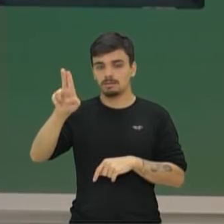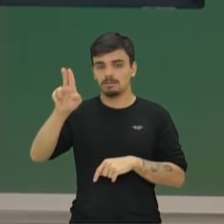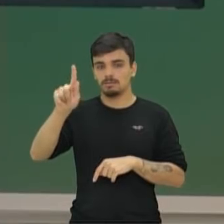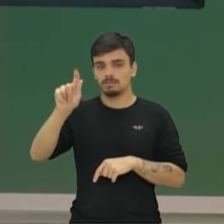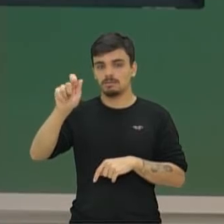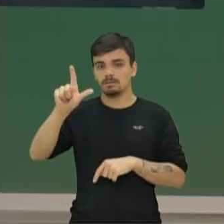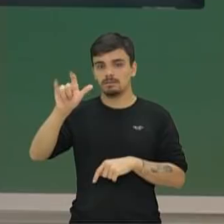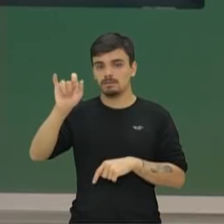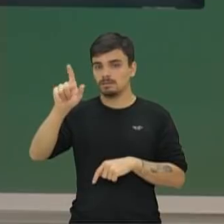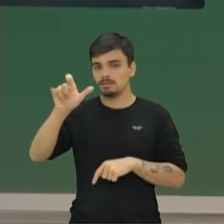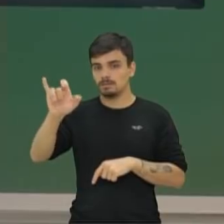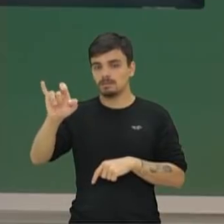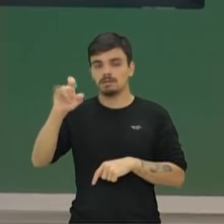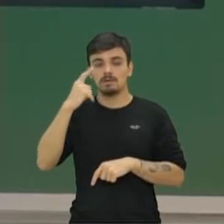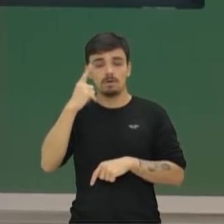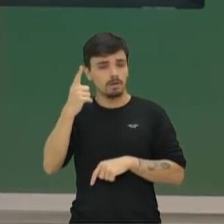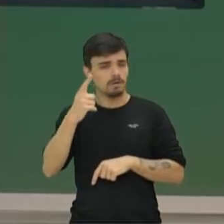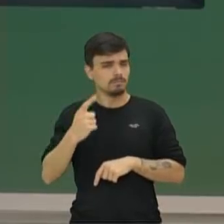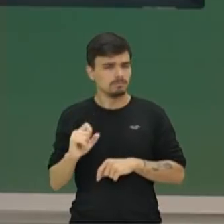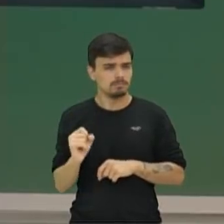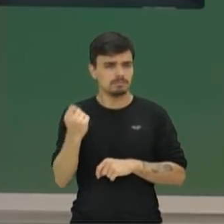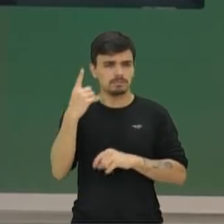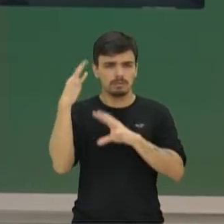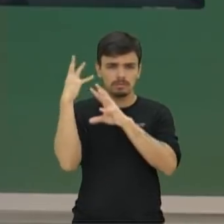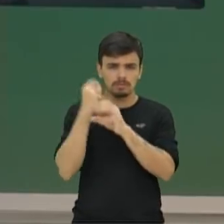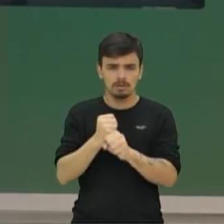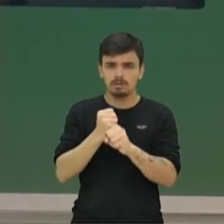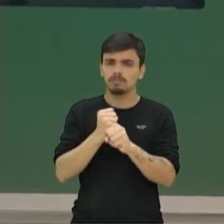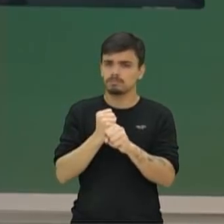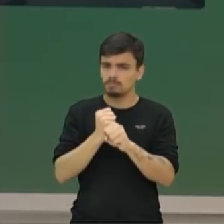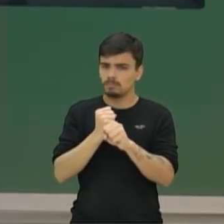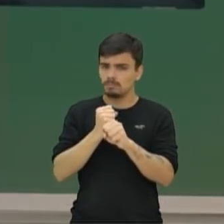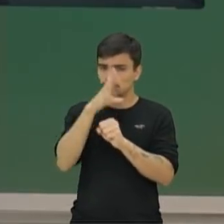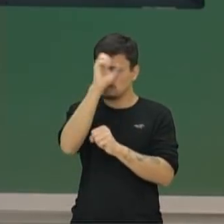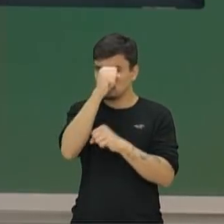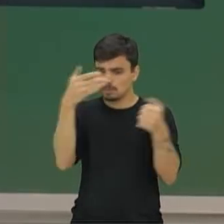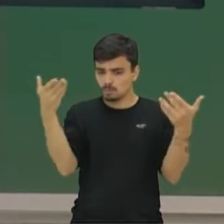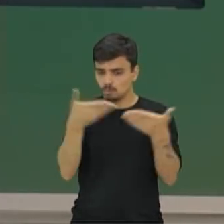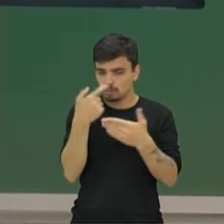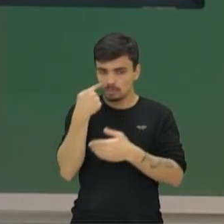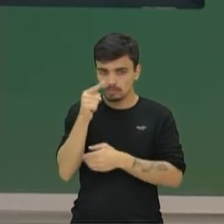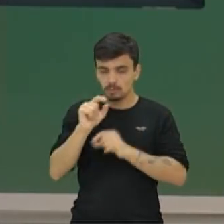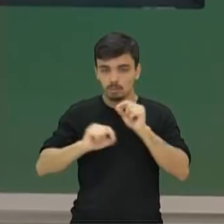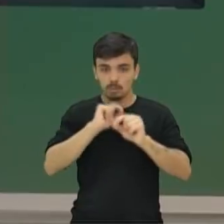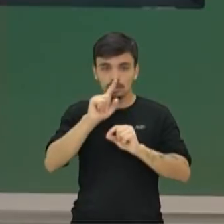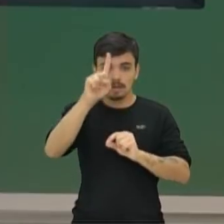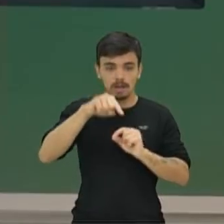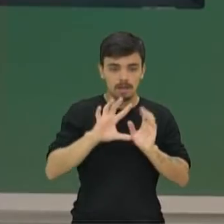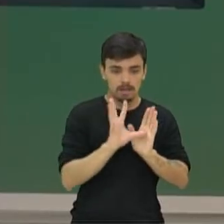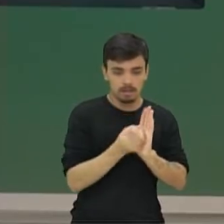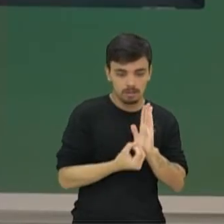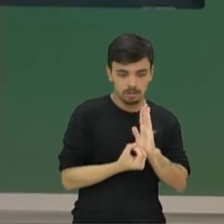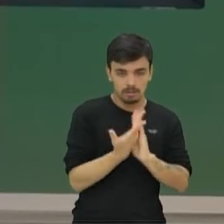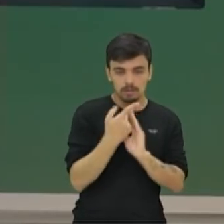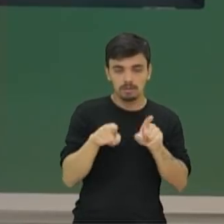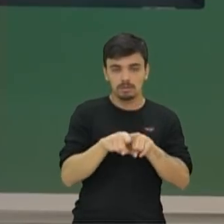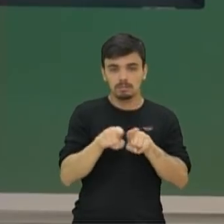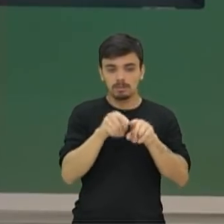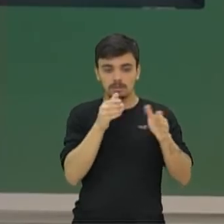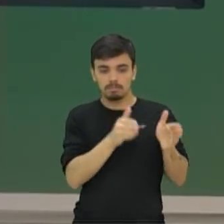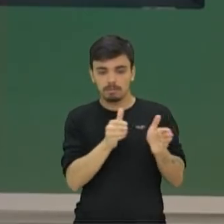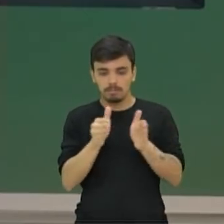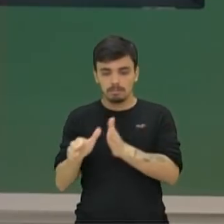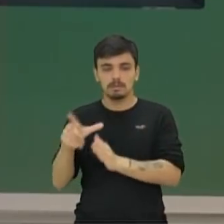acertaram. Nossa, quanta coisa a gente aprendeu hoje, não é? Vamos ver? O que foi o Renascimento e as suas fases, que